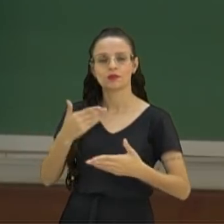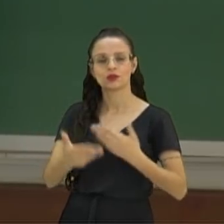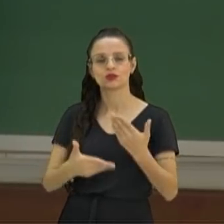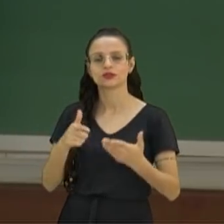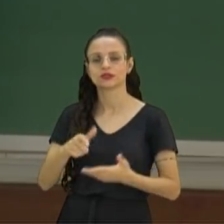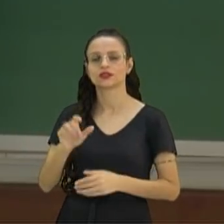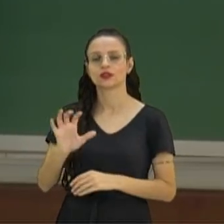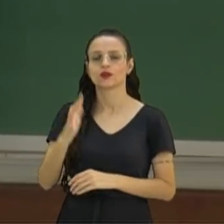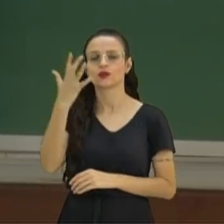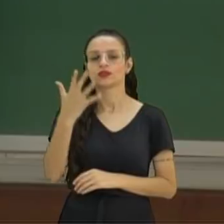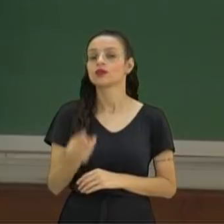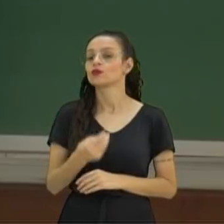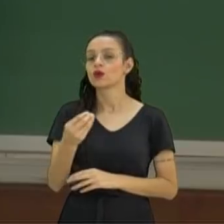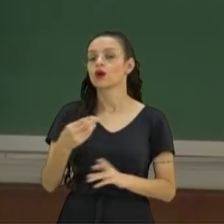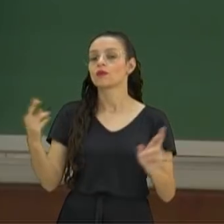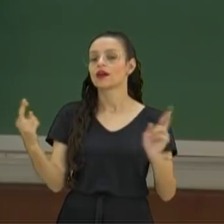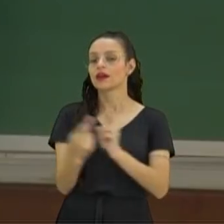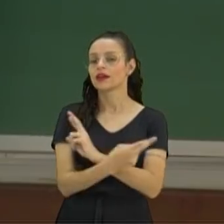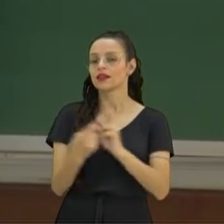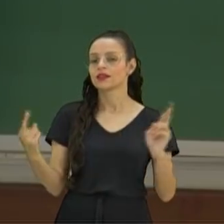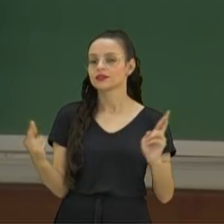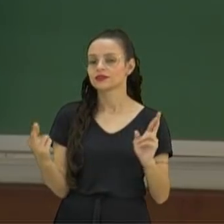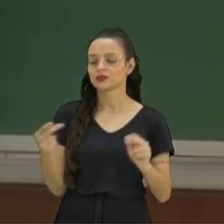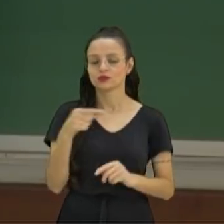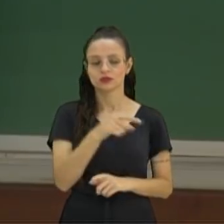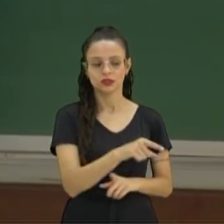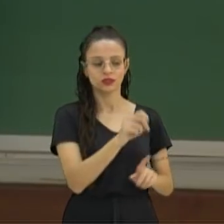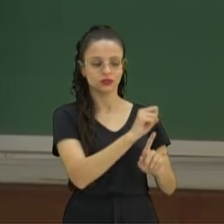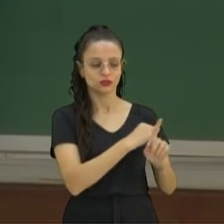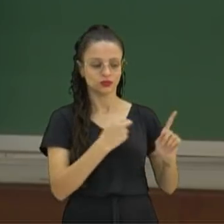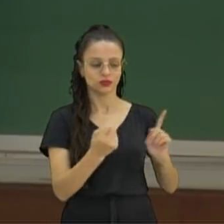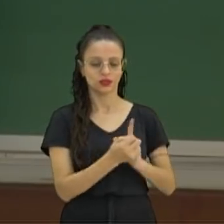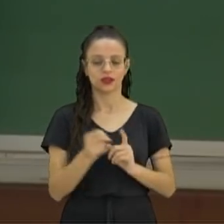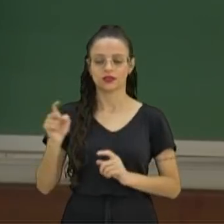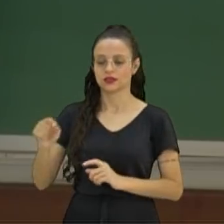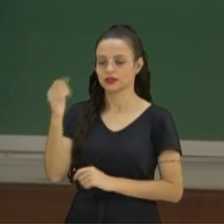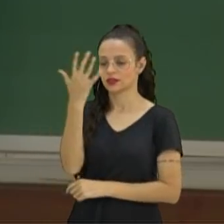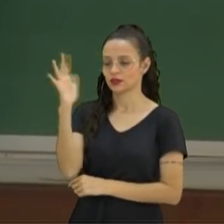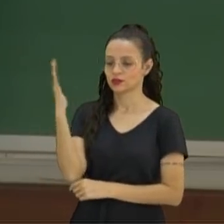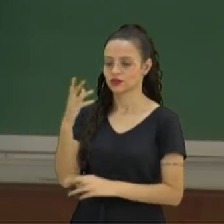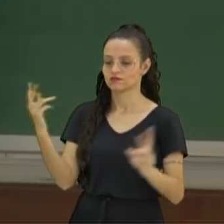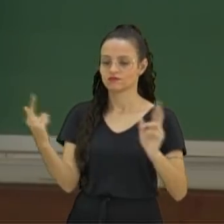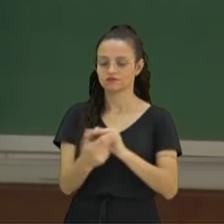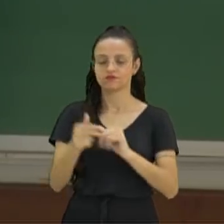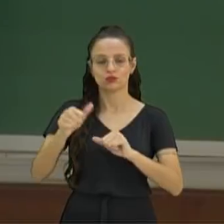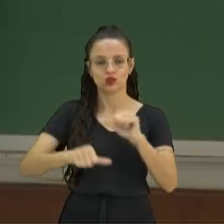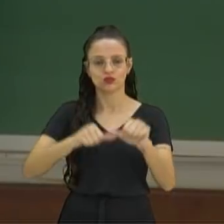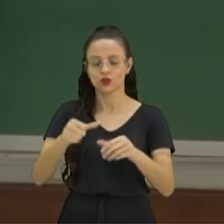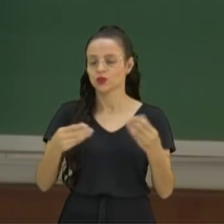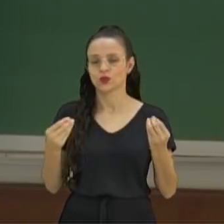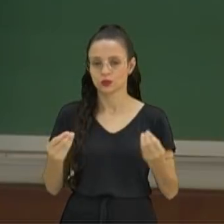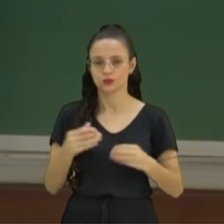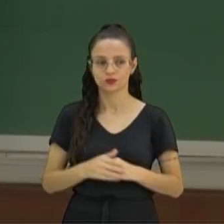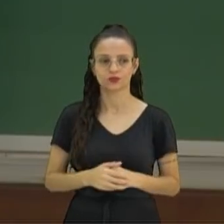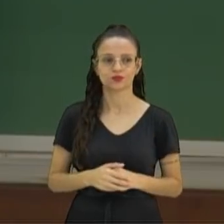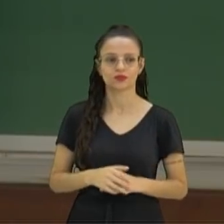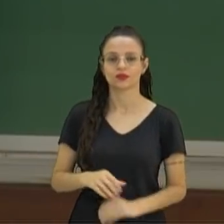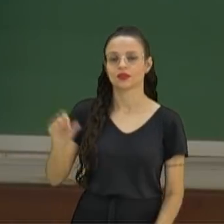se deu, como essa relação da sociedade com a natureza se modificou ao longo do tempo. Então, aqui é uma